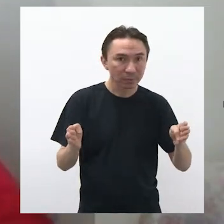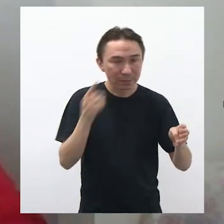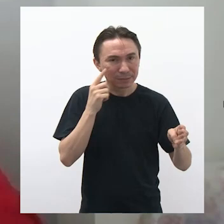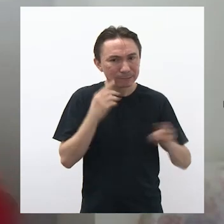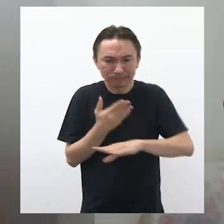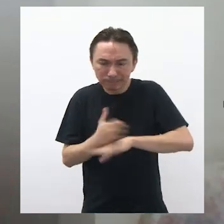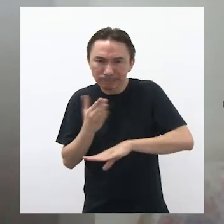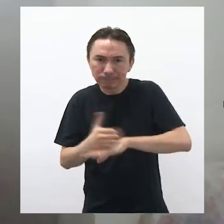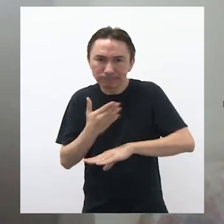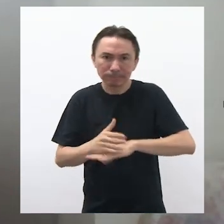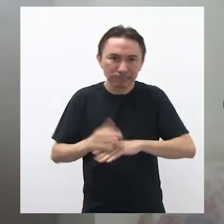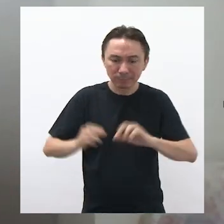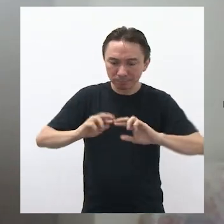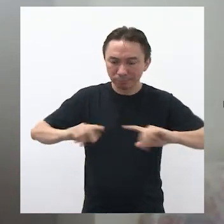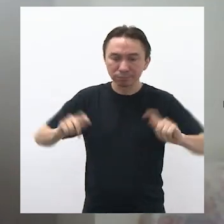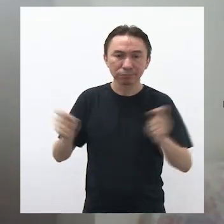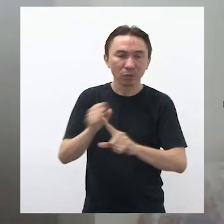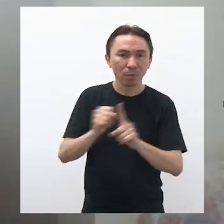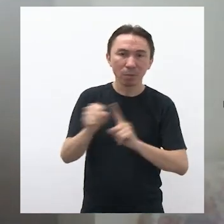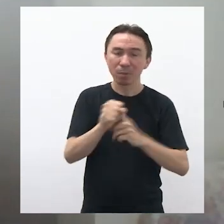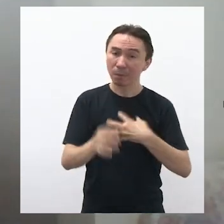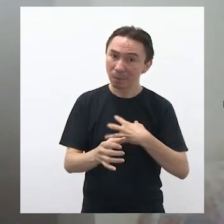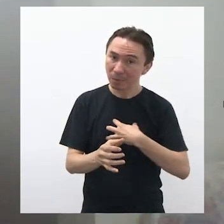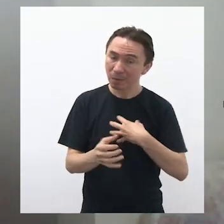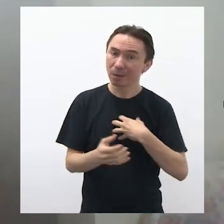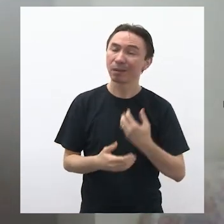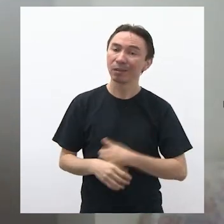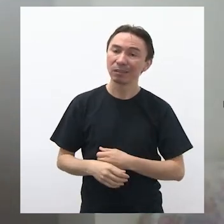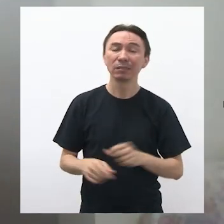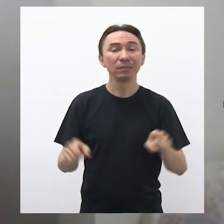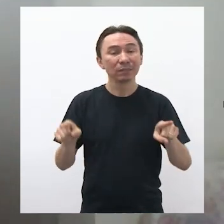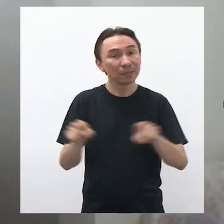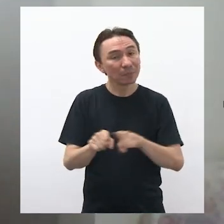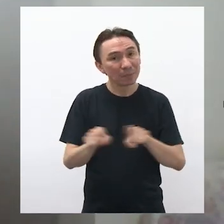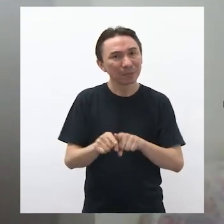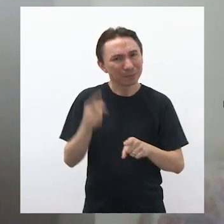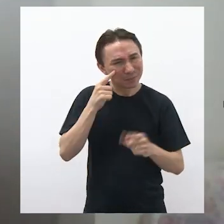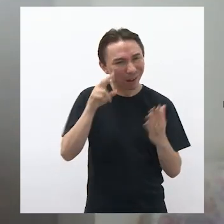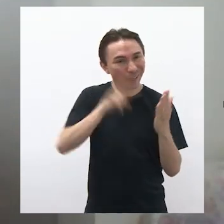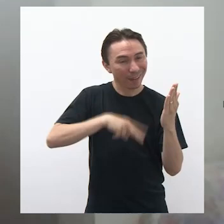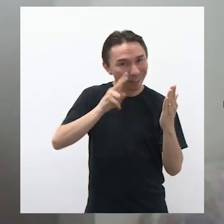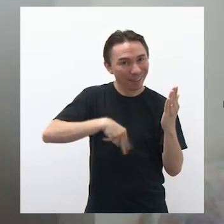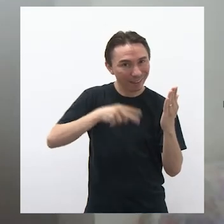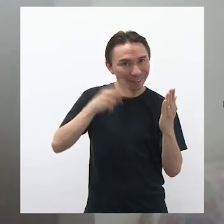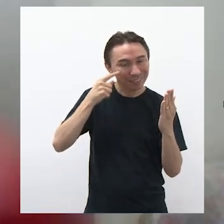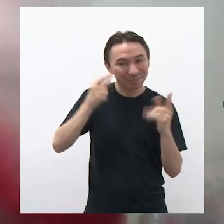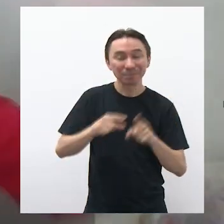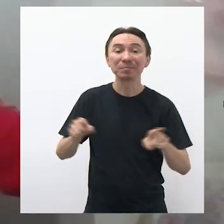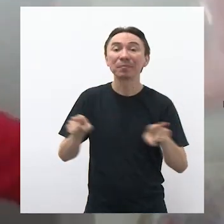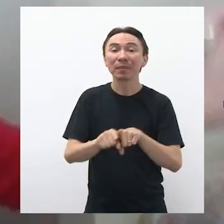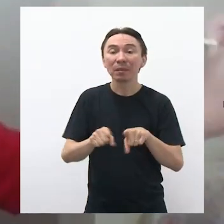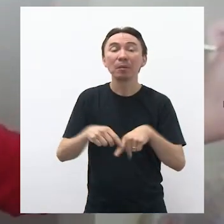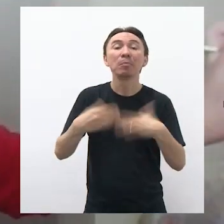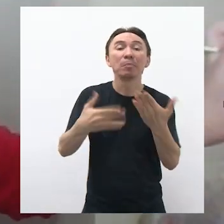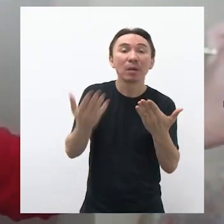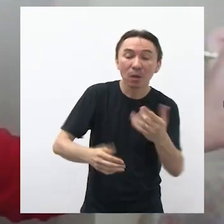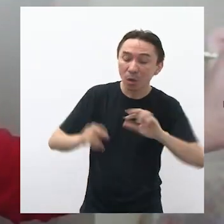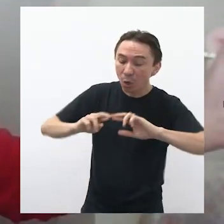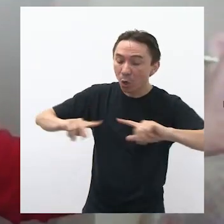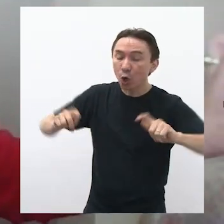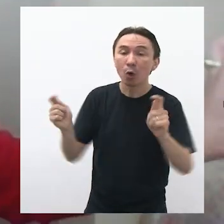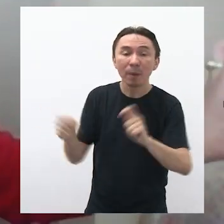socioemocional e saiba, assim como eu fiz com vocês a leitura da competência socioemocional, qual a competência que a gente está falando